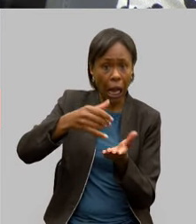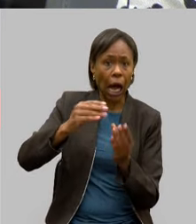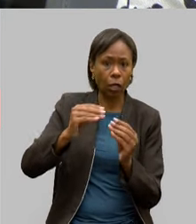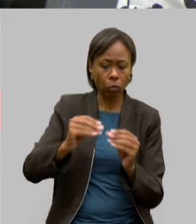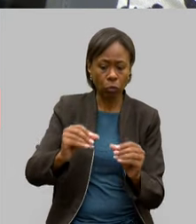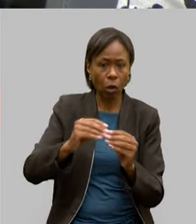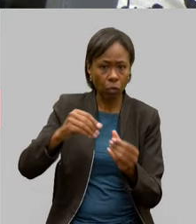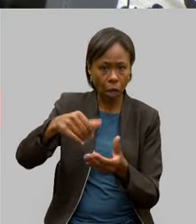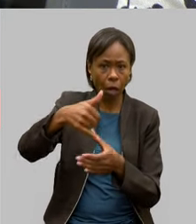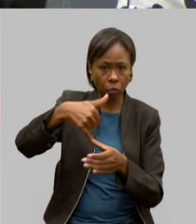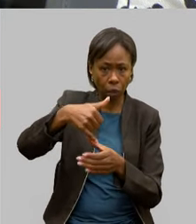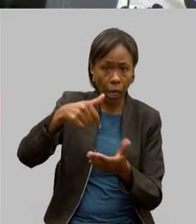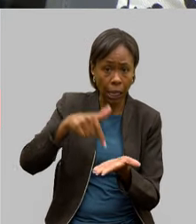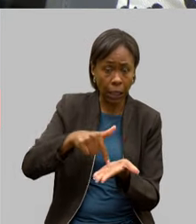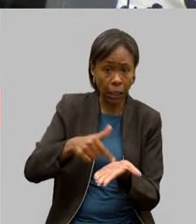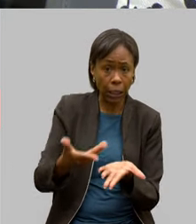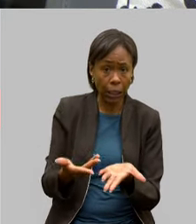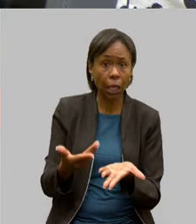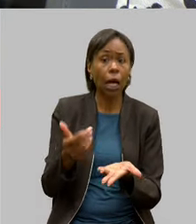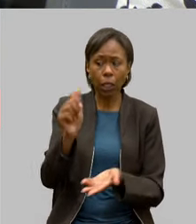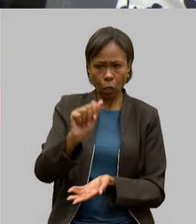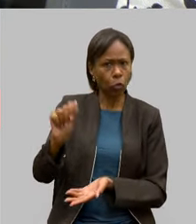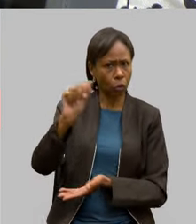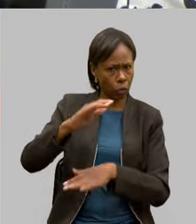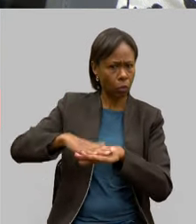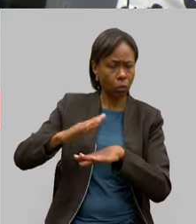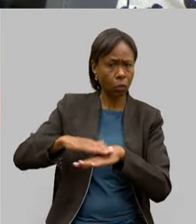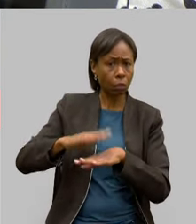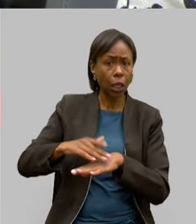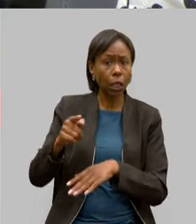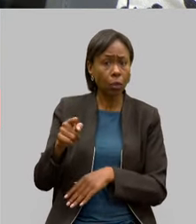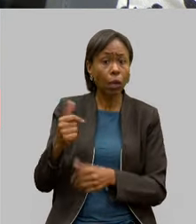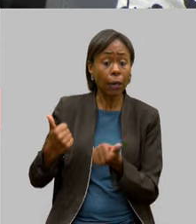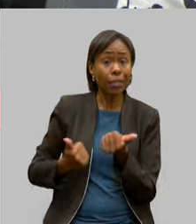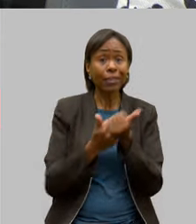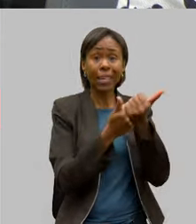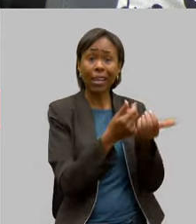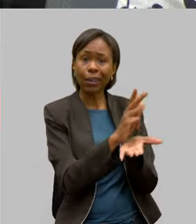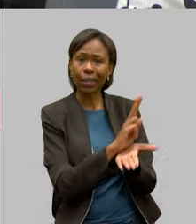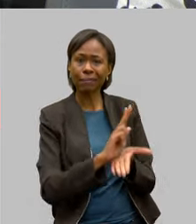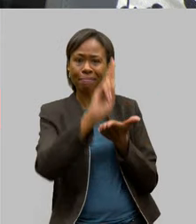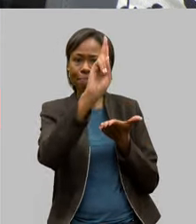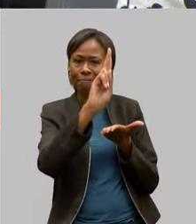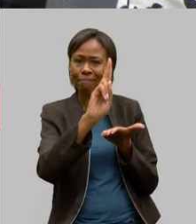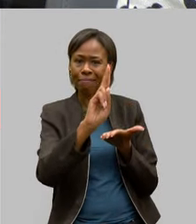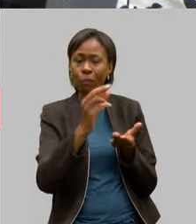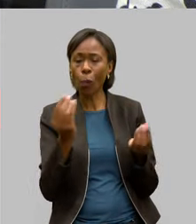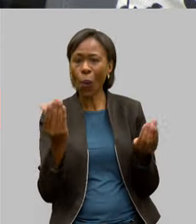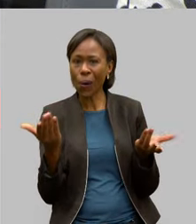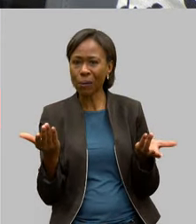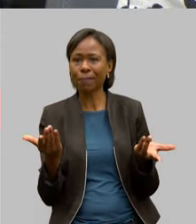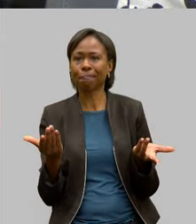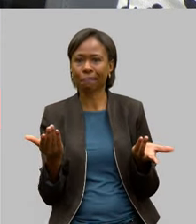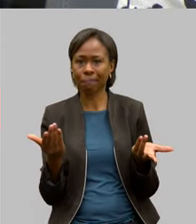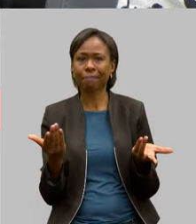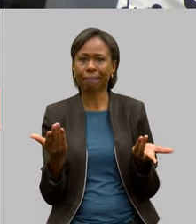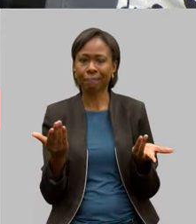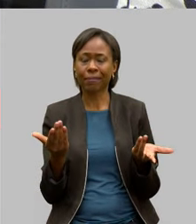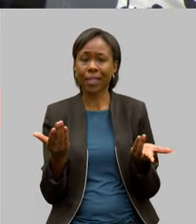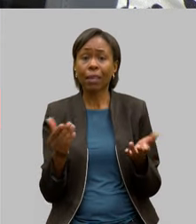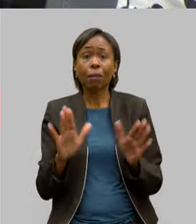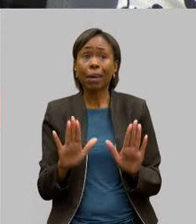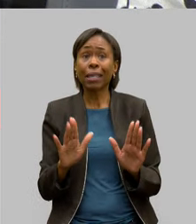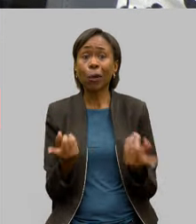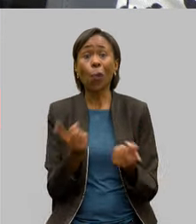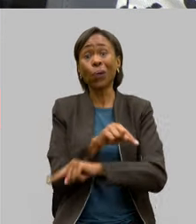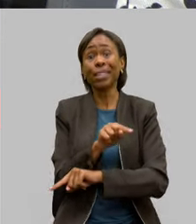pelas associações e olha para você ver que bacana as associações dando suporte à universidade né sendo que na verdade as Universidades